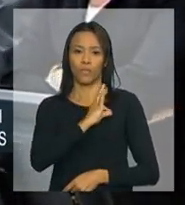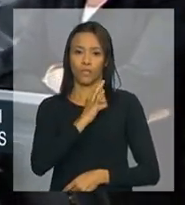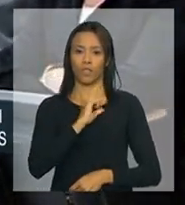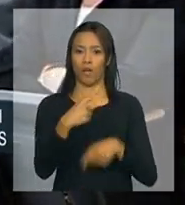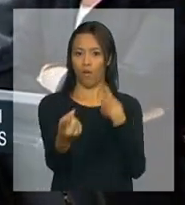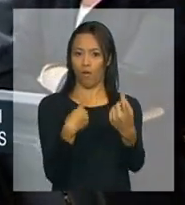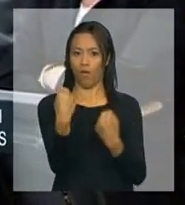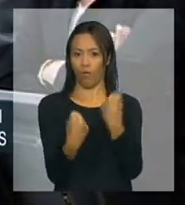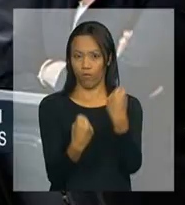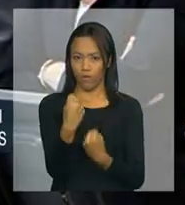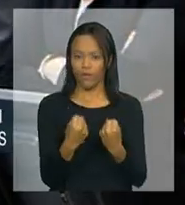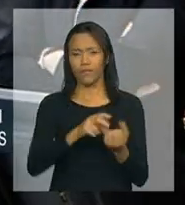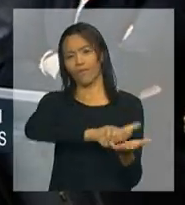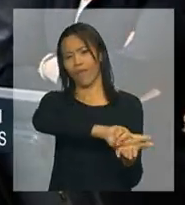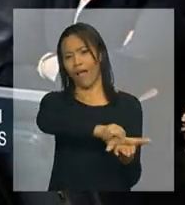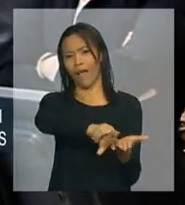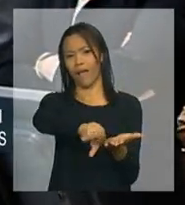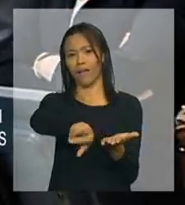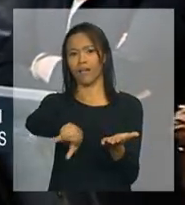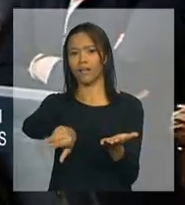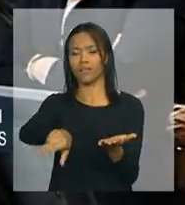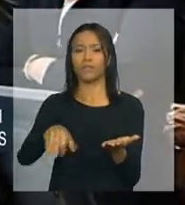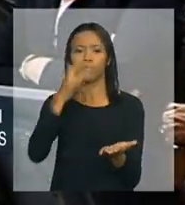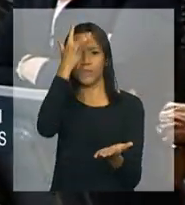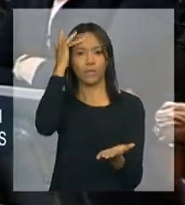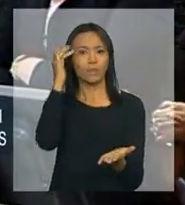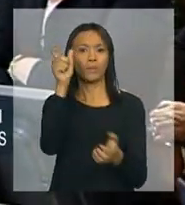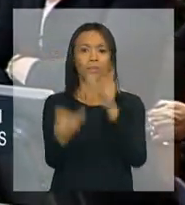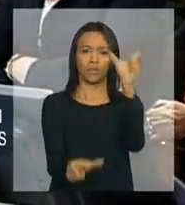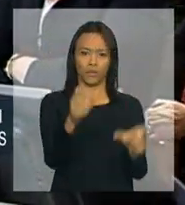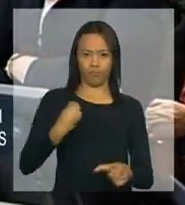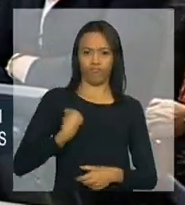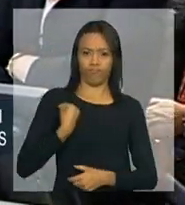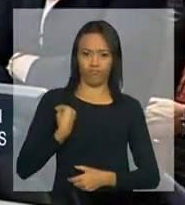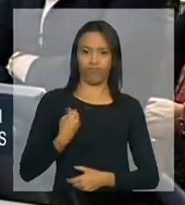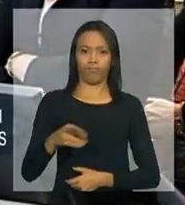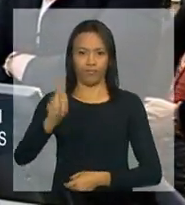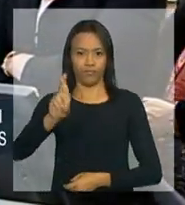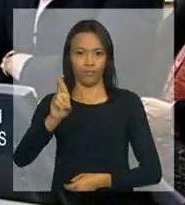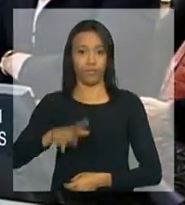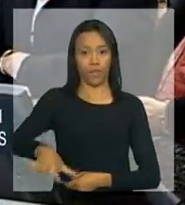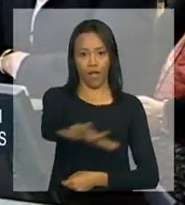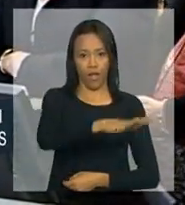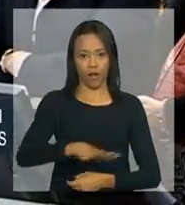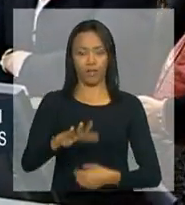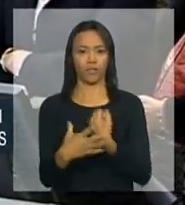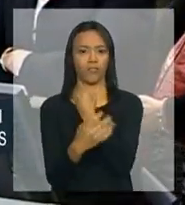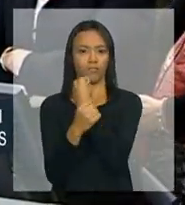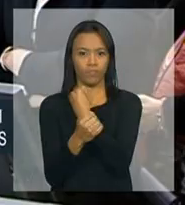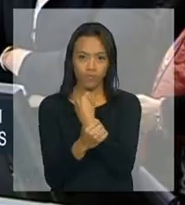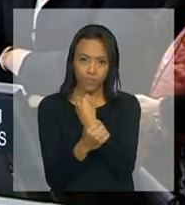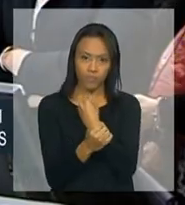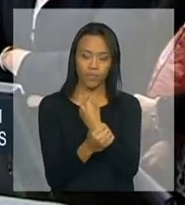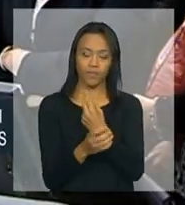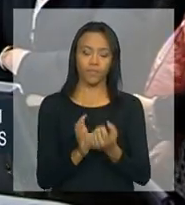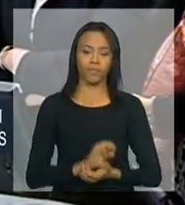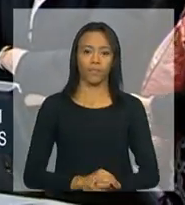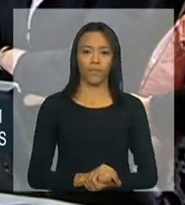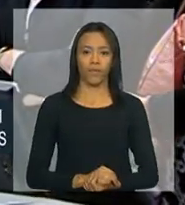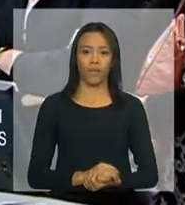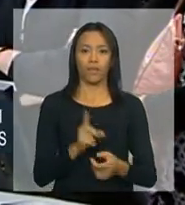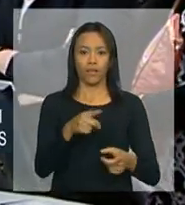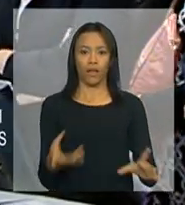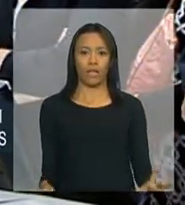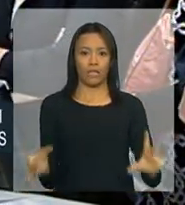integrantes dos órgãos de segurança, tanto ligados ao